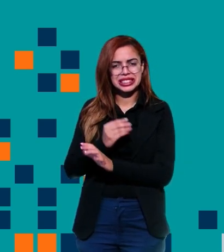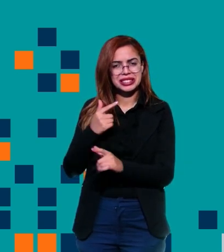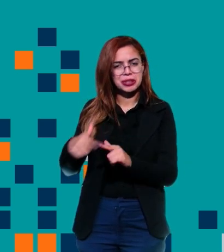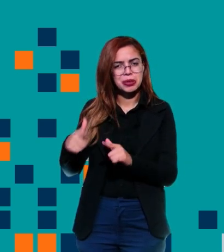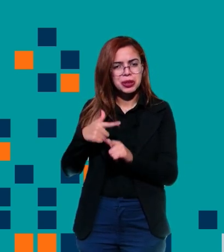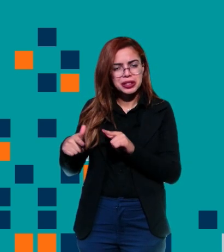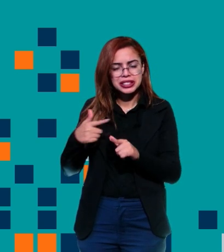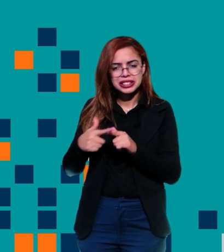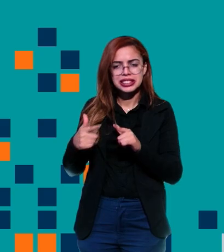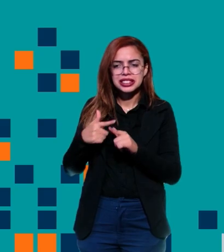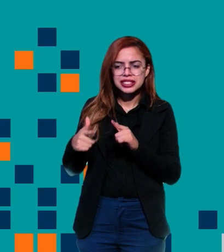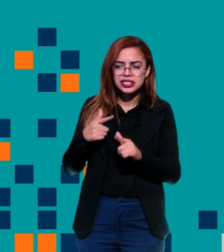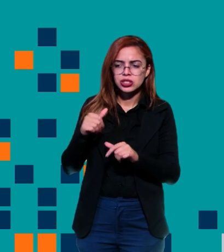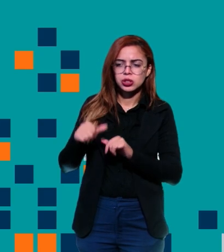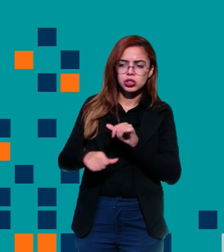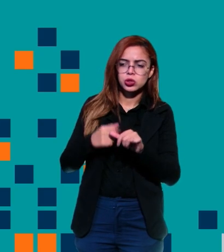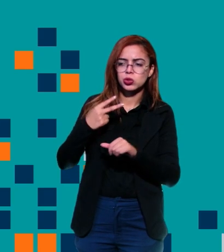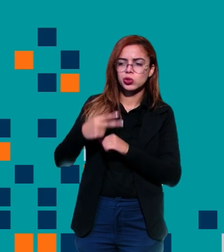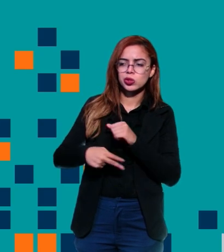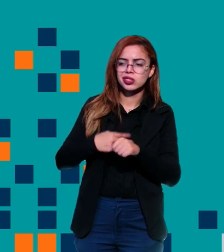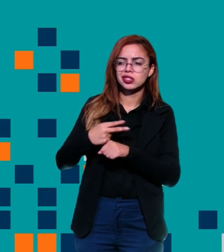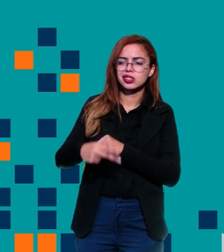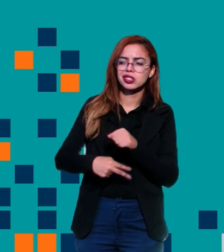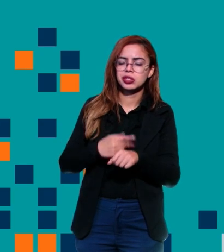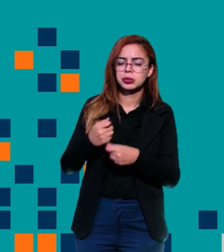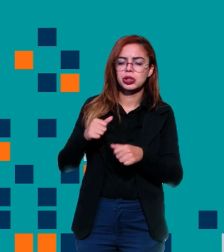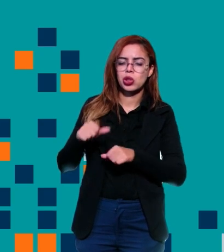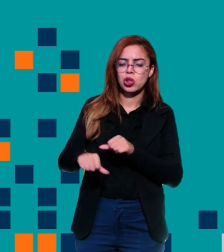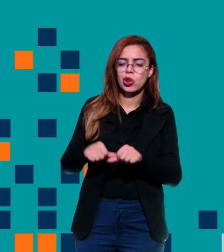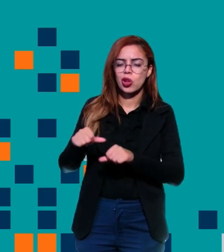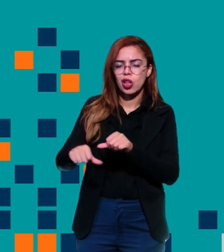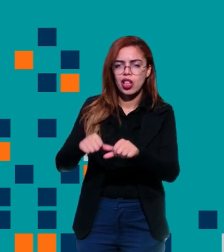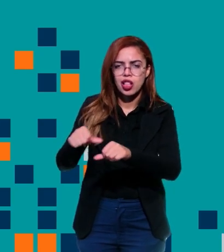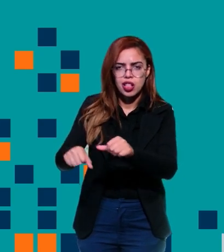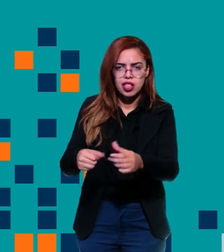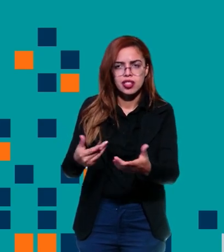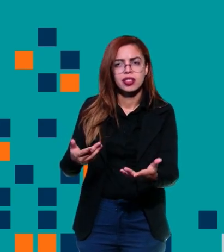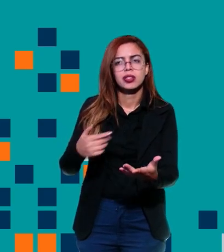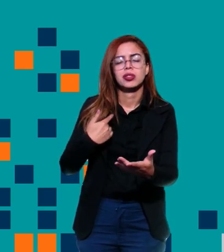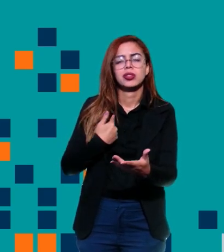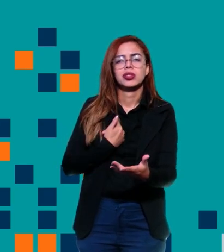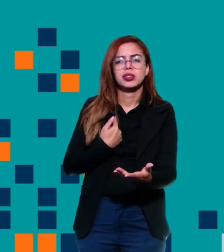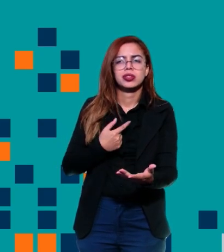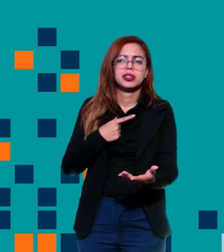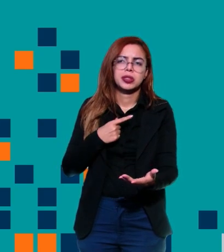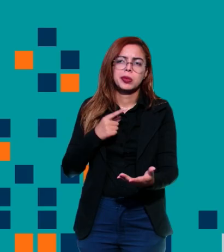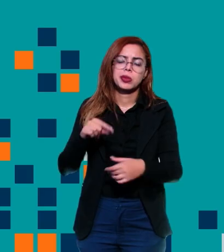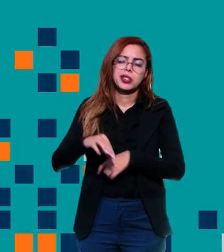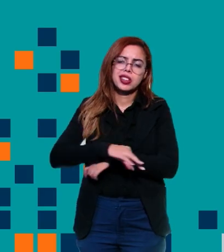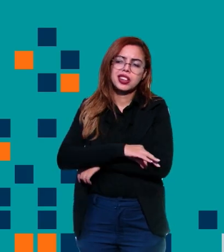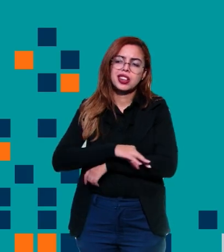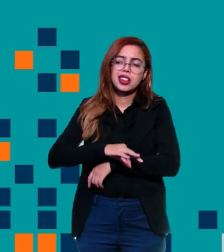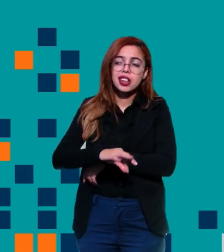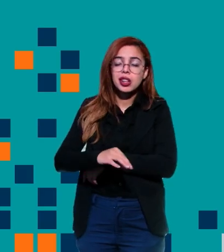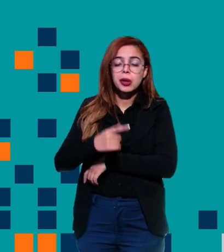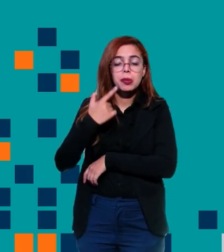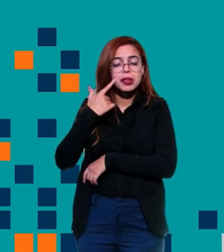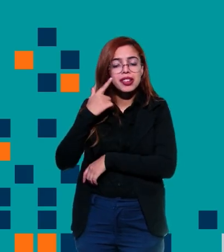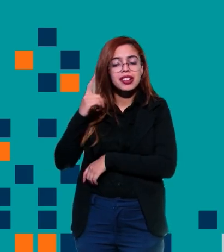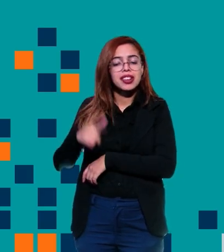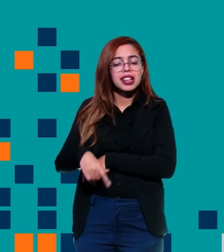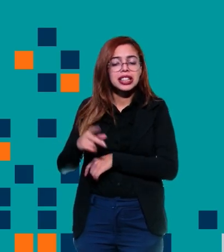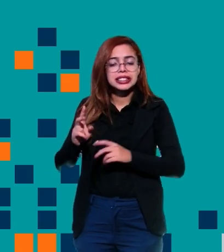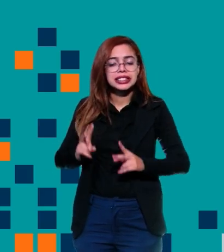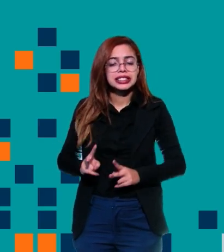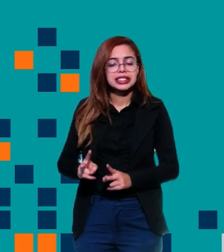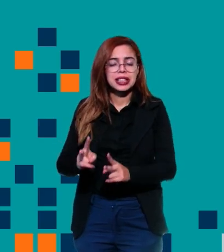tira, troca, de 2 em 2 anos, bota outro. Então, a gente faz um pouco a arquitetura achando que é para